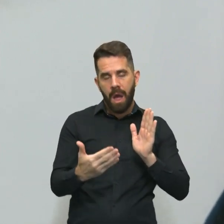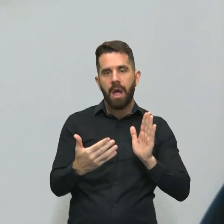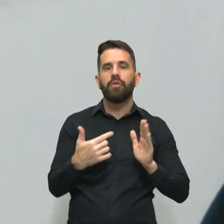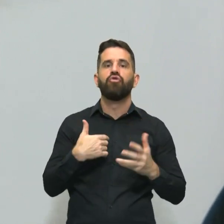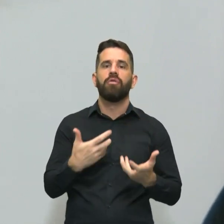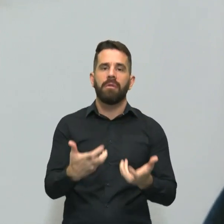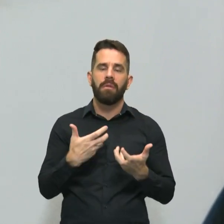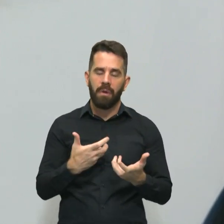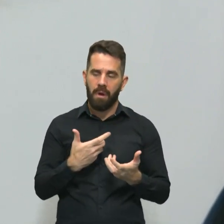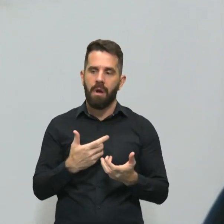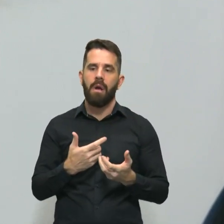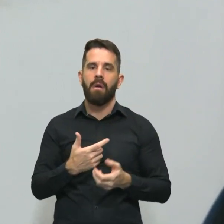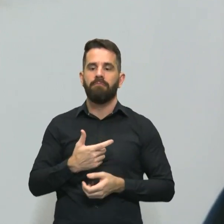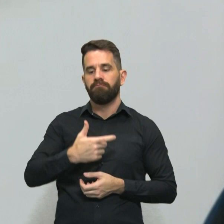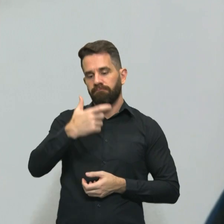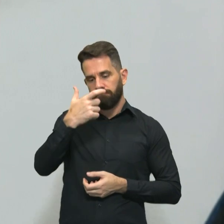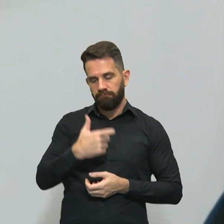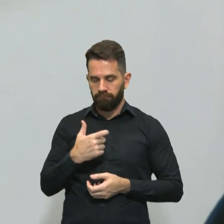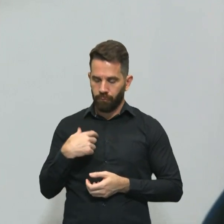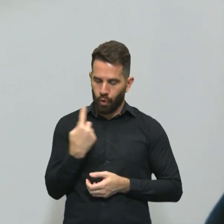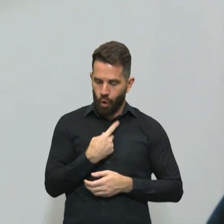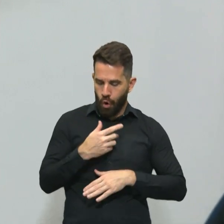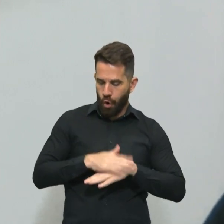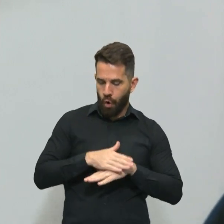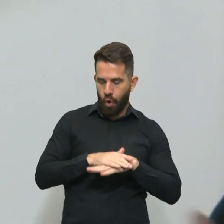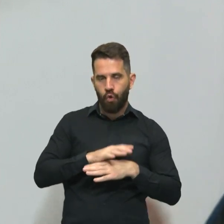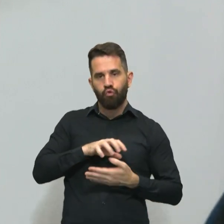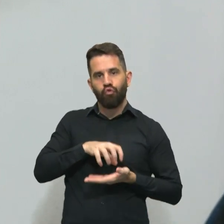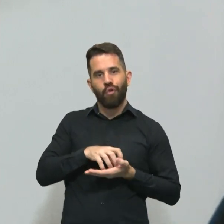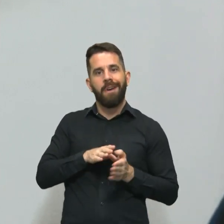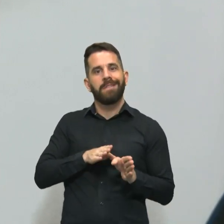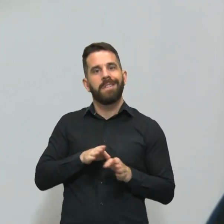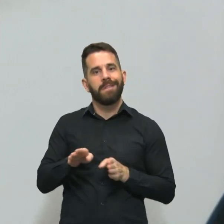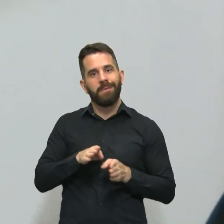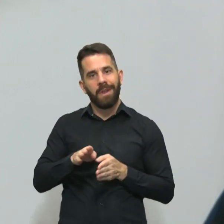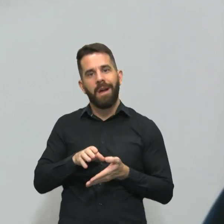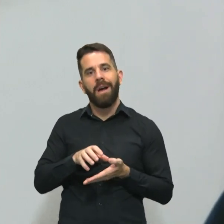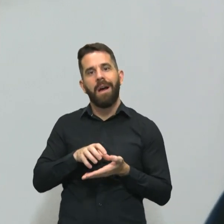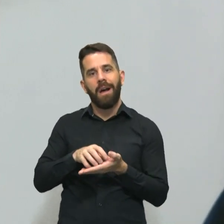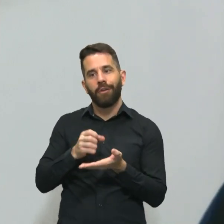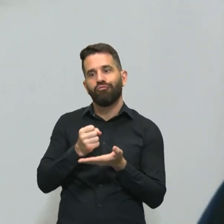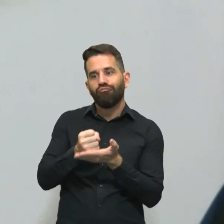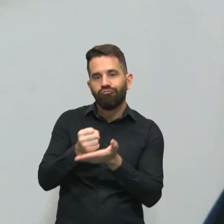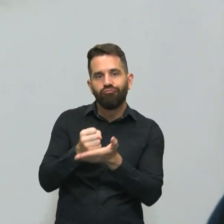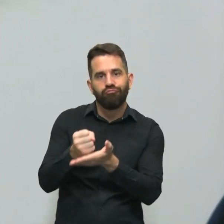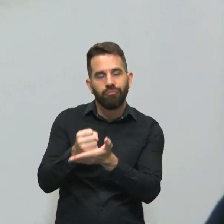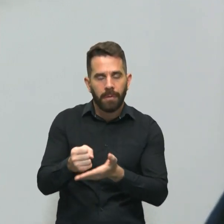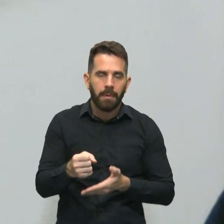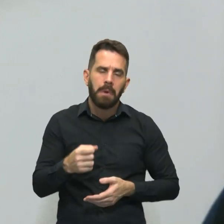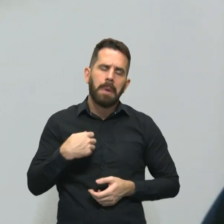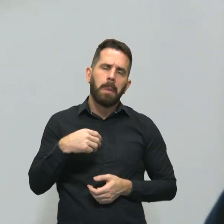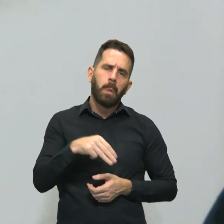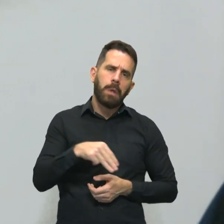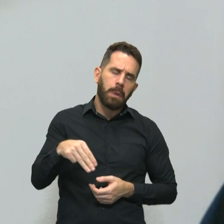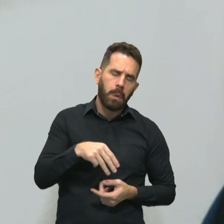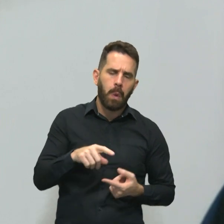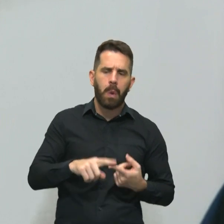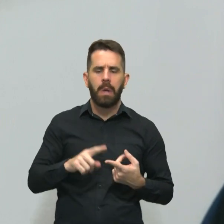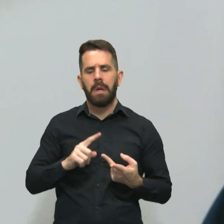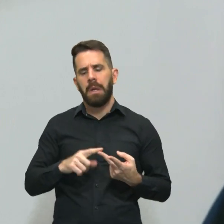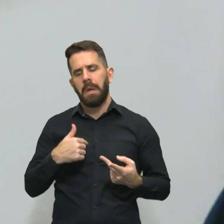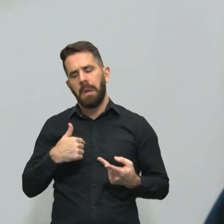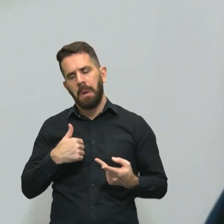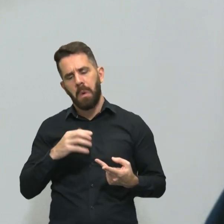atendido por nós, né? Pelos nossos monitores, ou por mim como coordenação, ou pelas pessoas